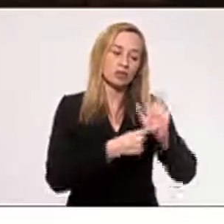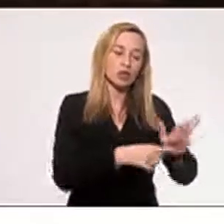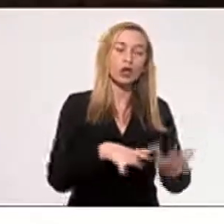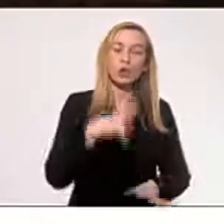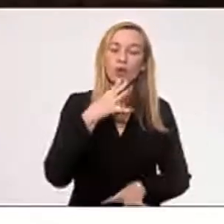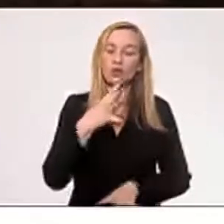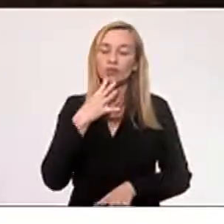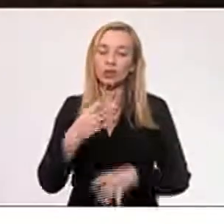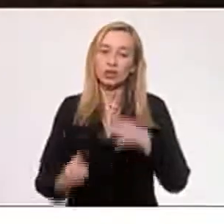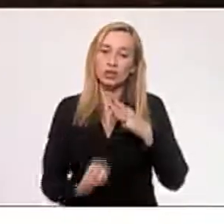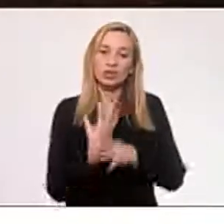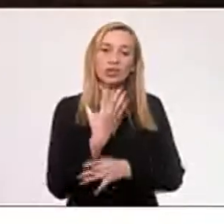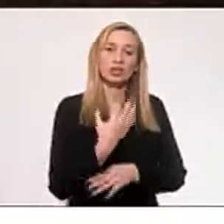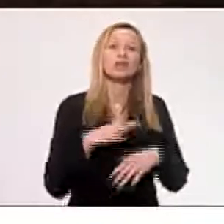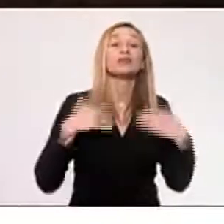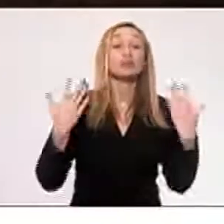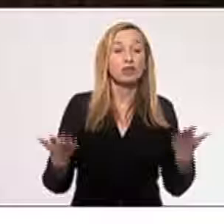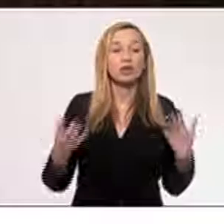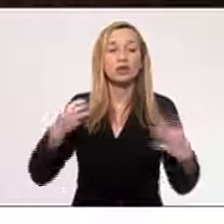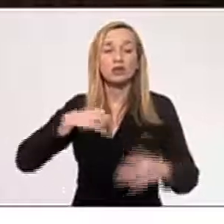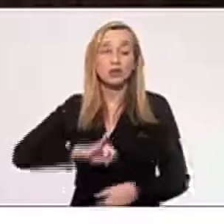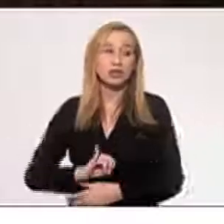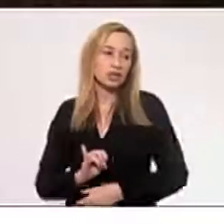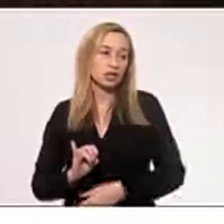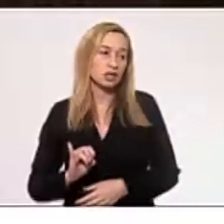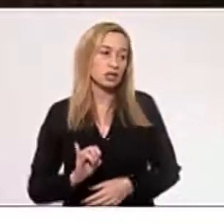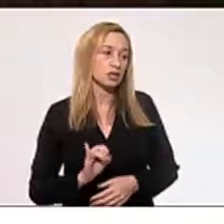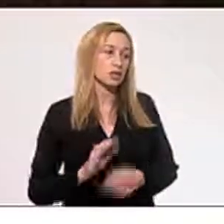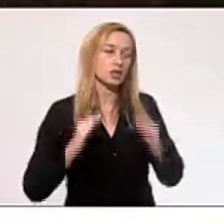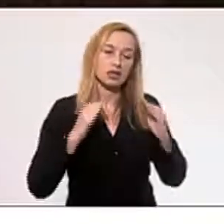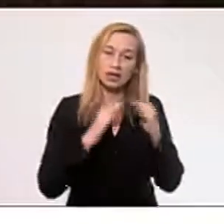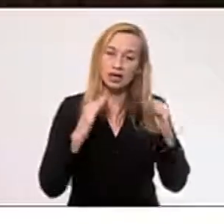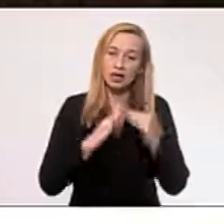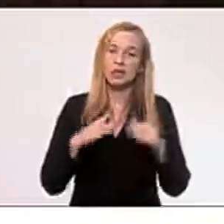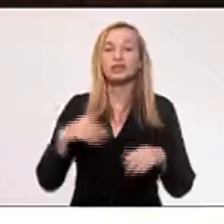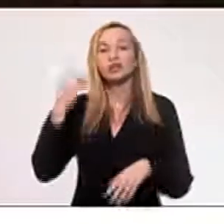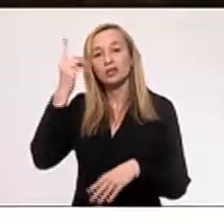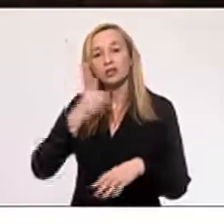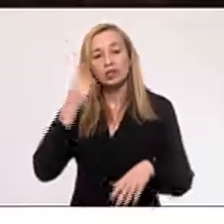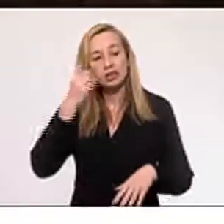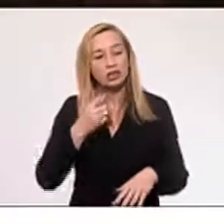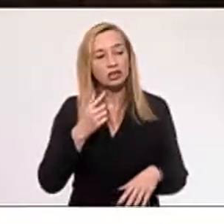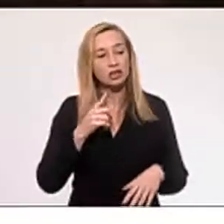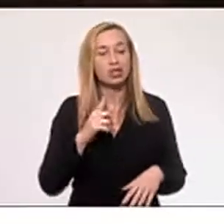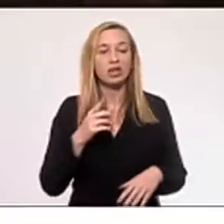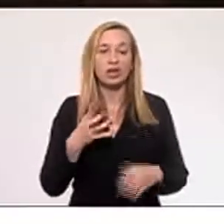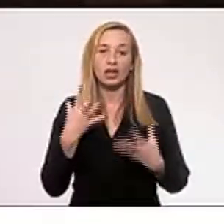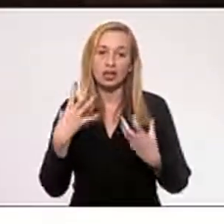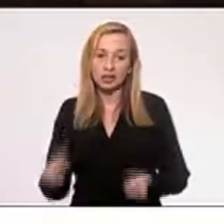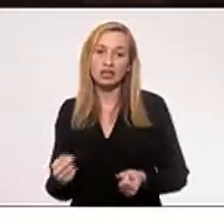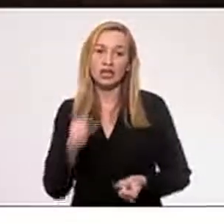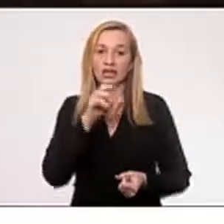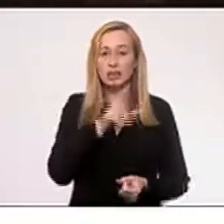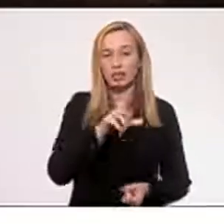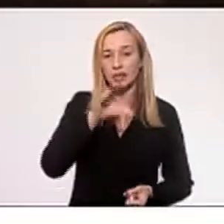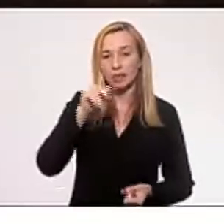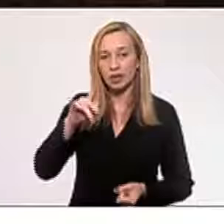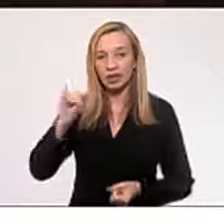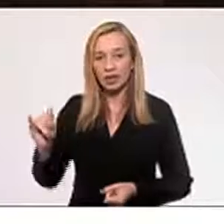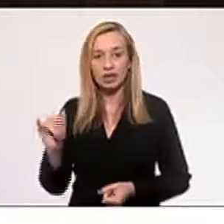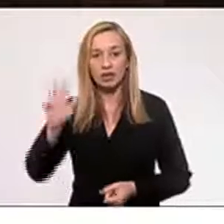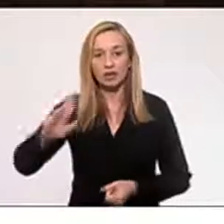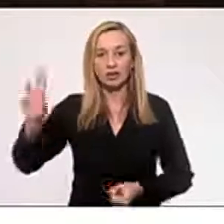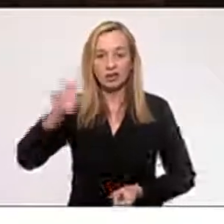produzem. Então, se essa casa parlamentar, por acaso, decidir instalar uma CPI sobre as